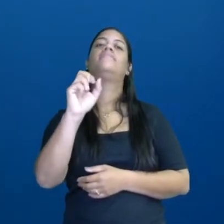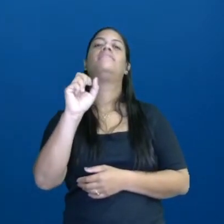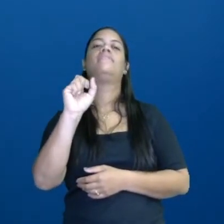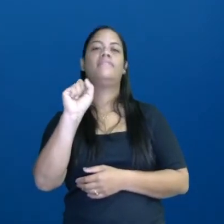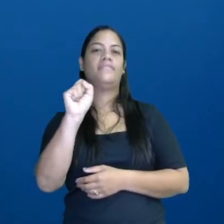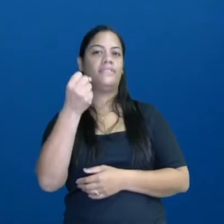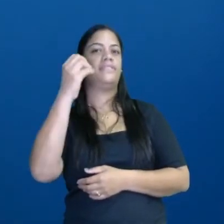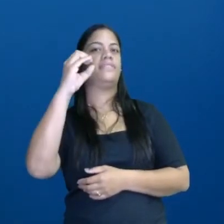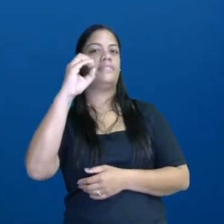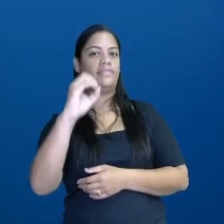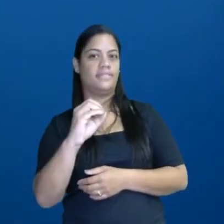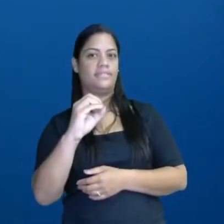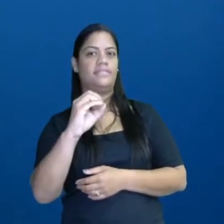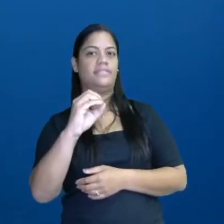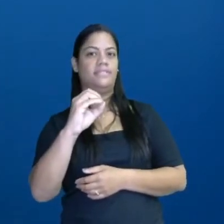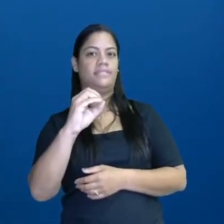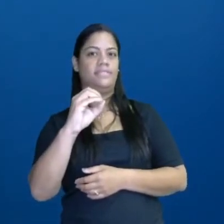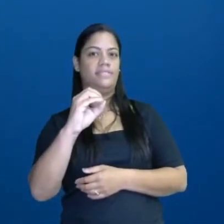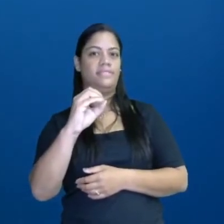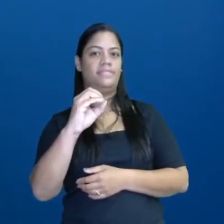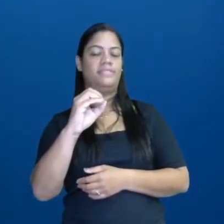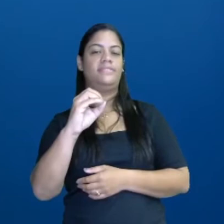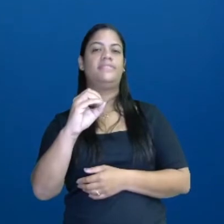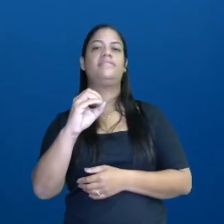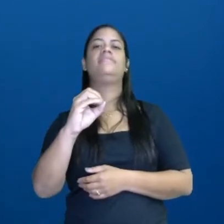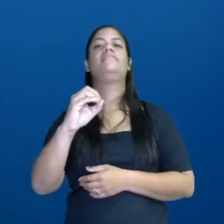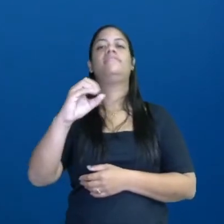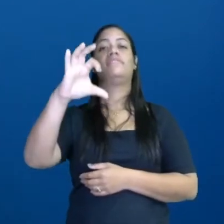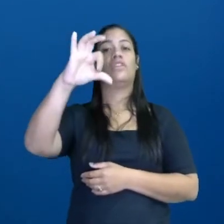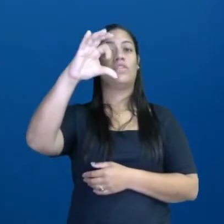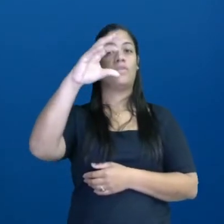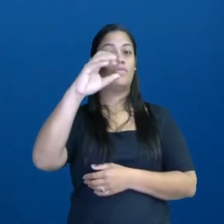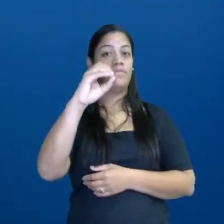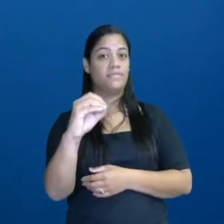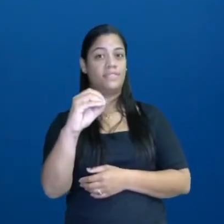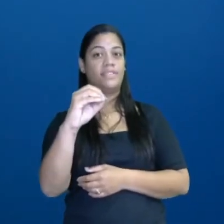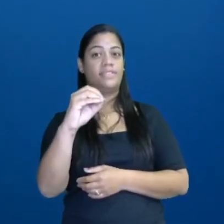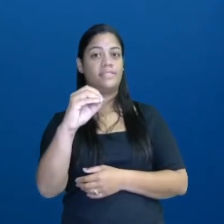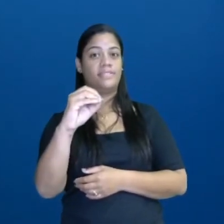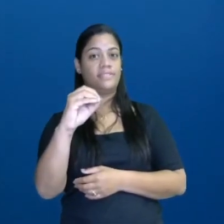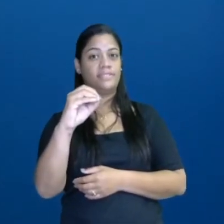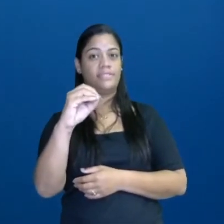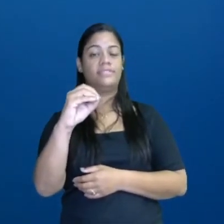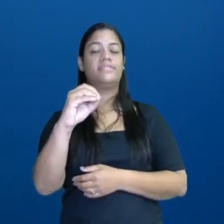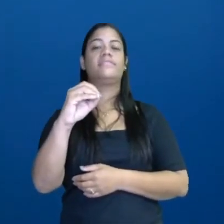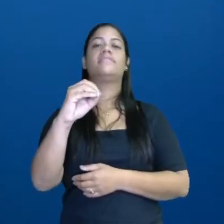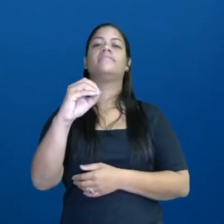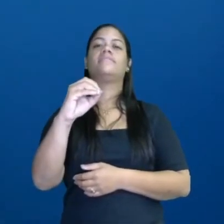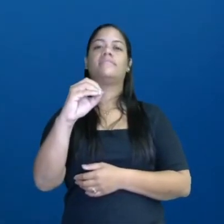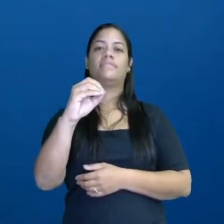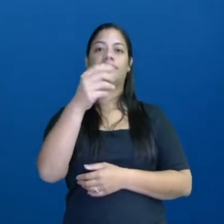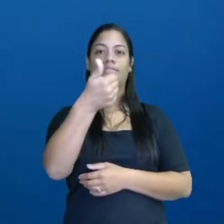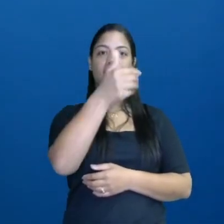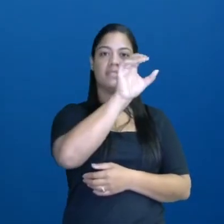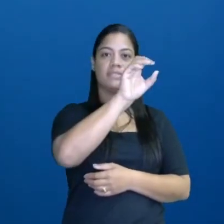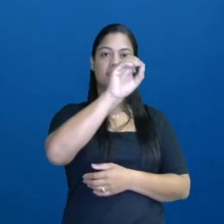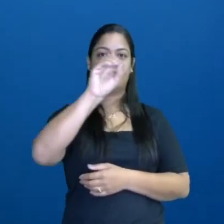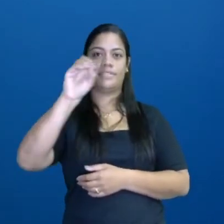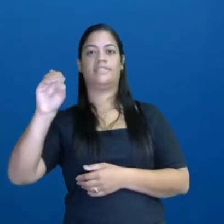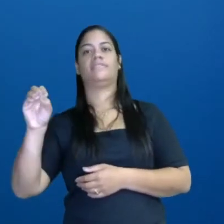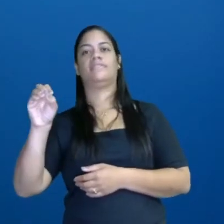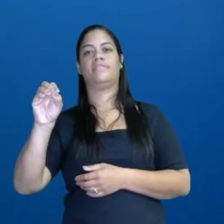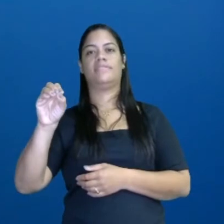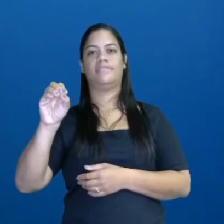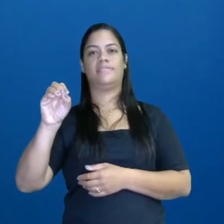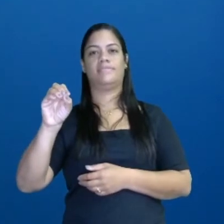heptacontágono. 80 é o octagontágono. 90 eneacontágono. E 100 lados é